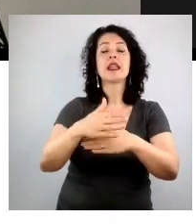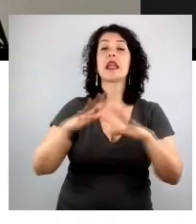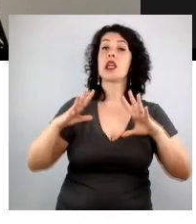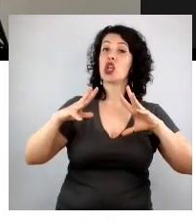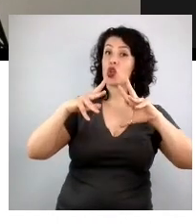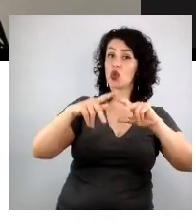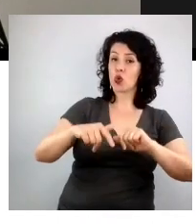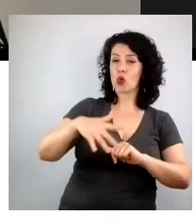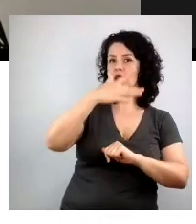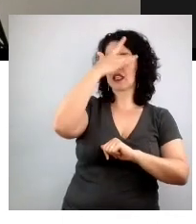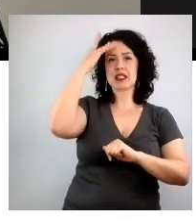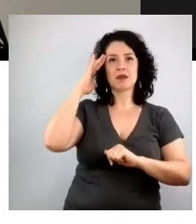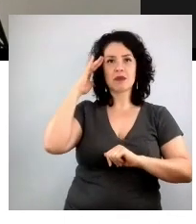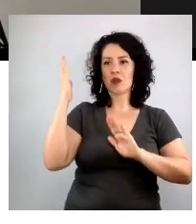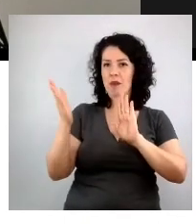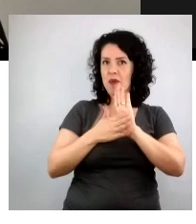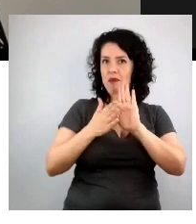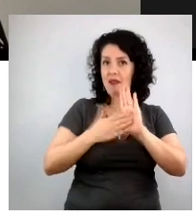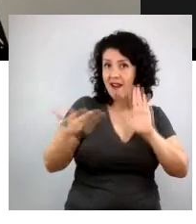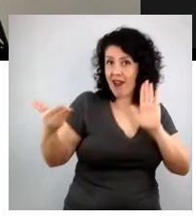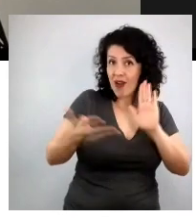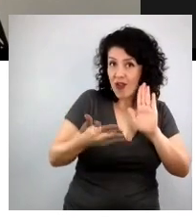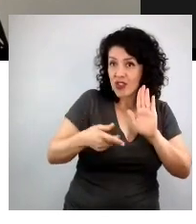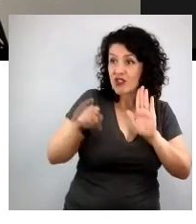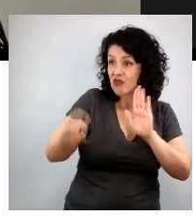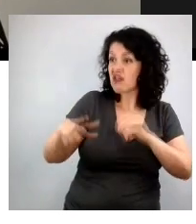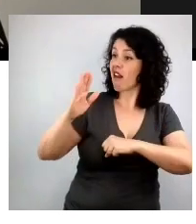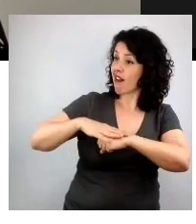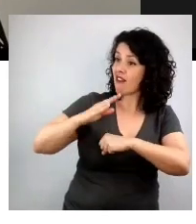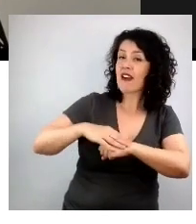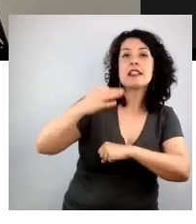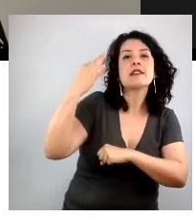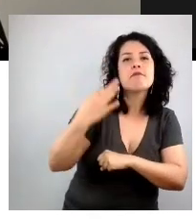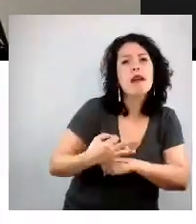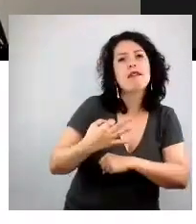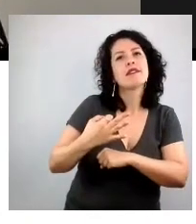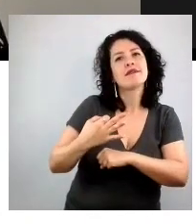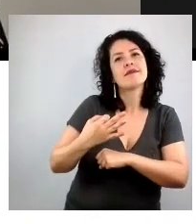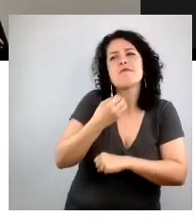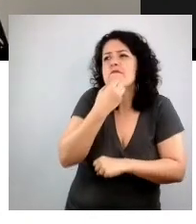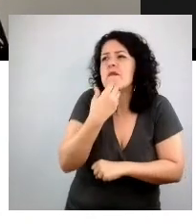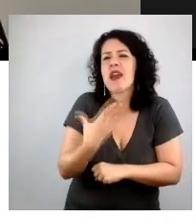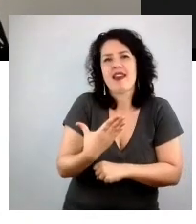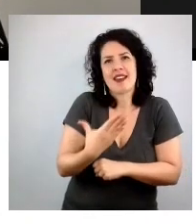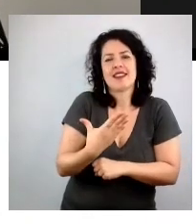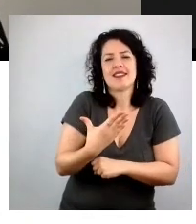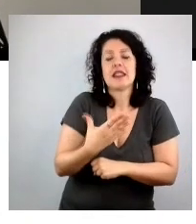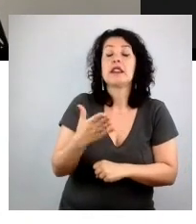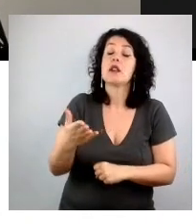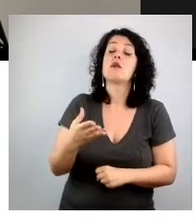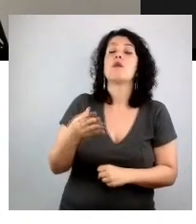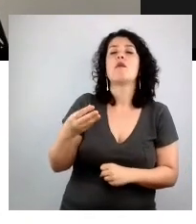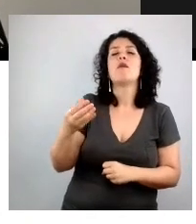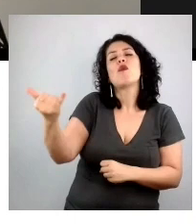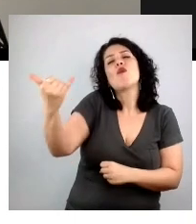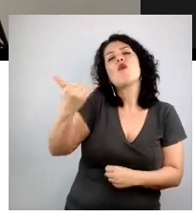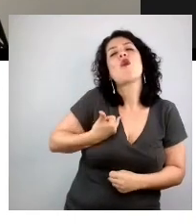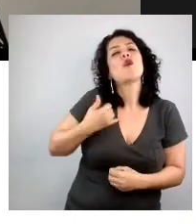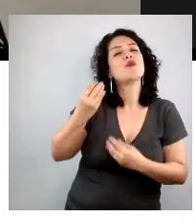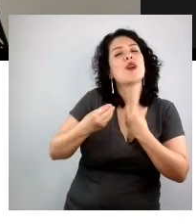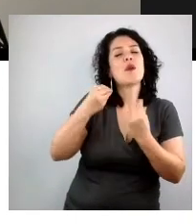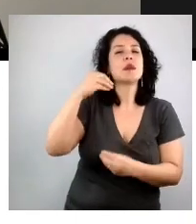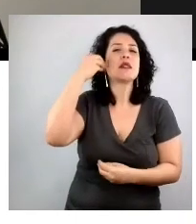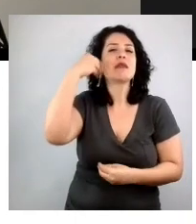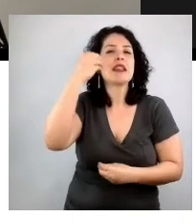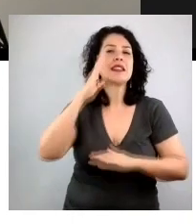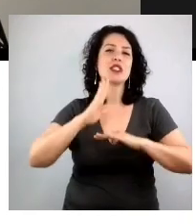faz bem. Eu queria que você contasse sobre a sua experiência de produção e de que ensinasse as pessoas